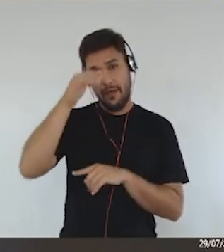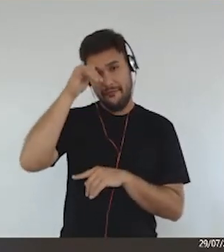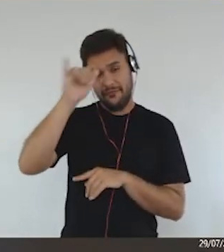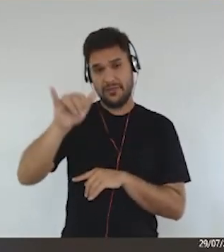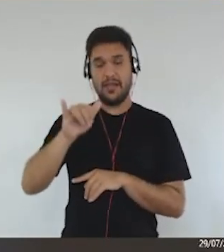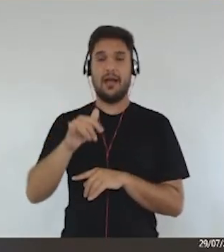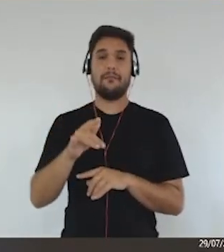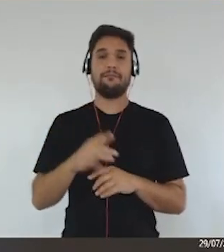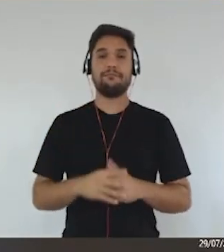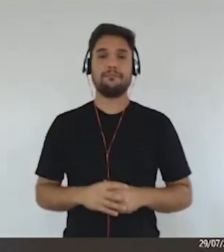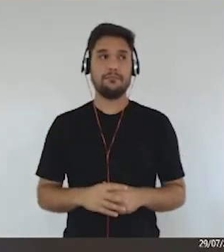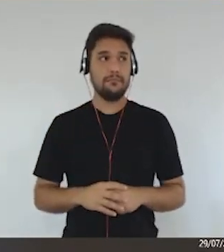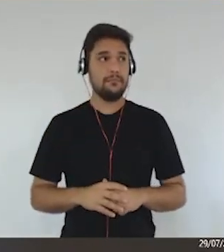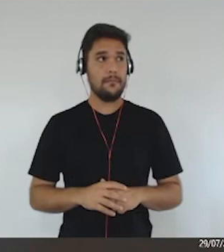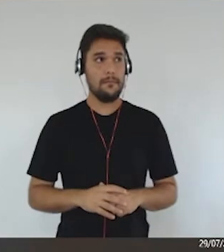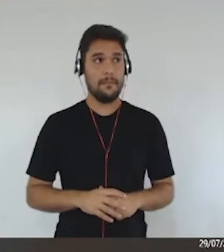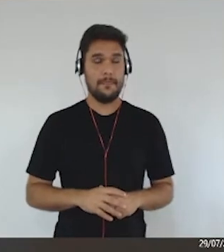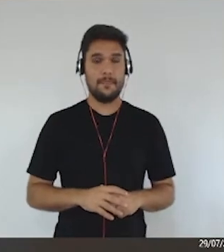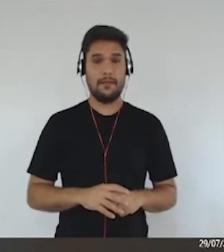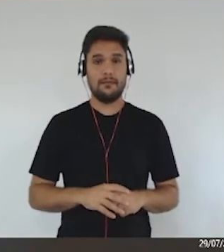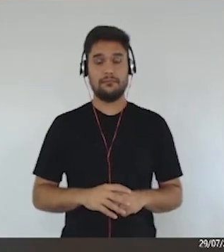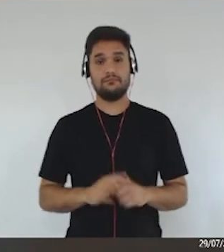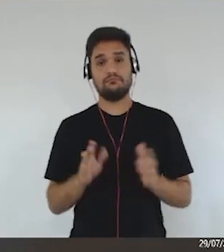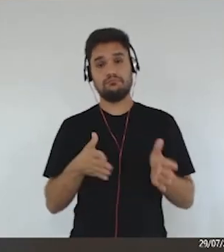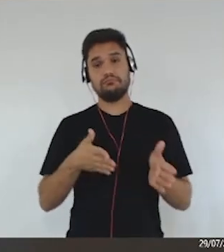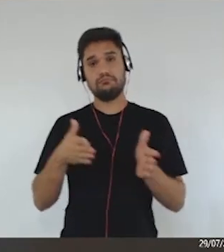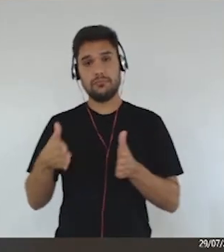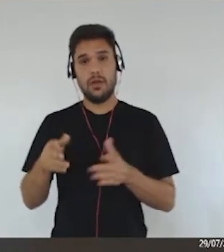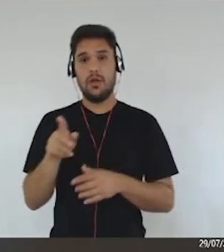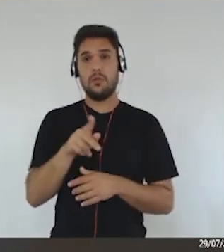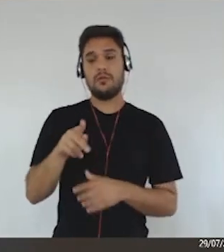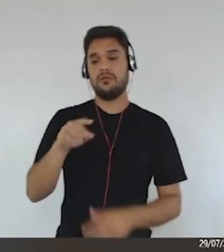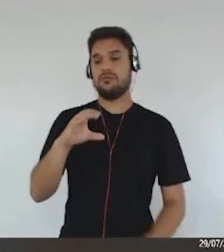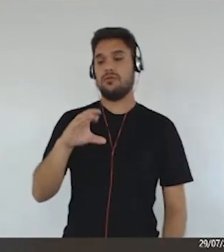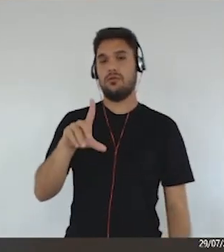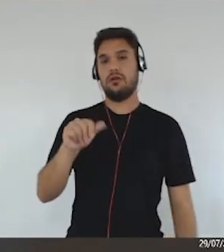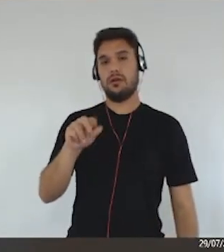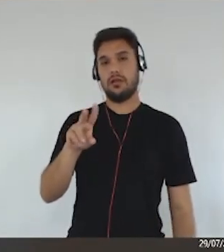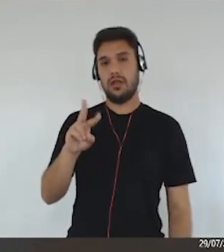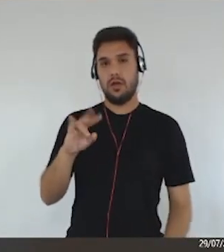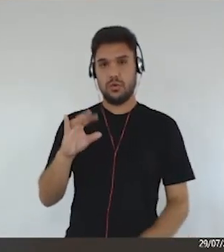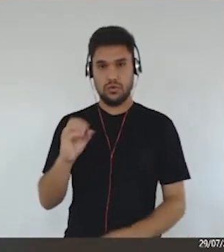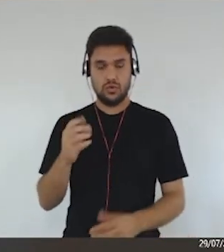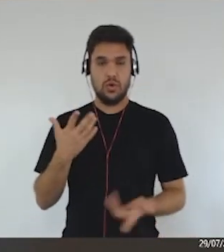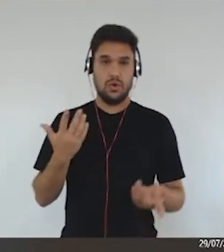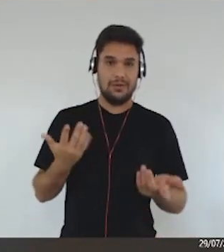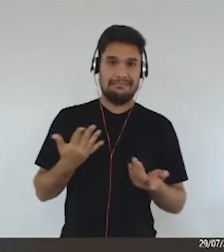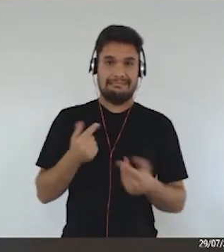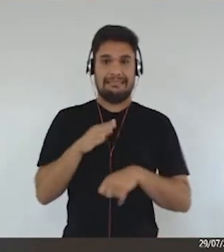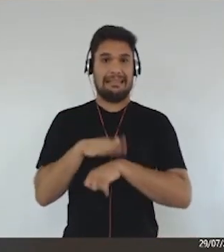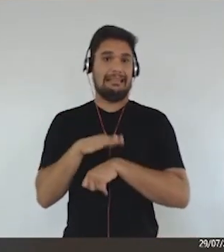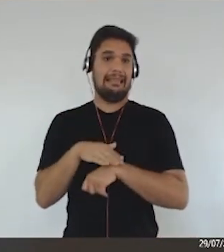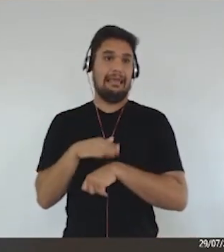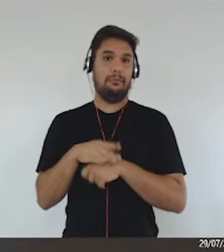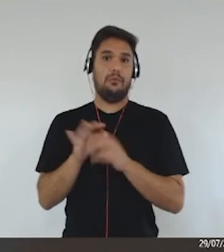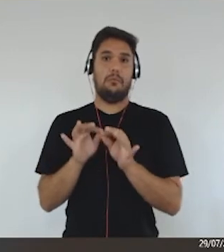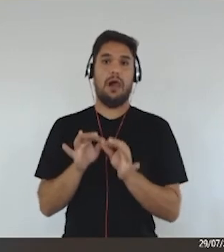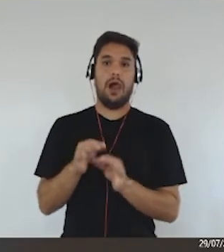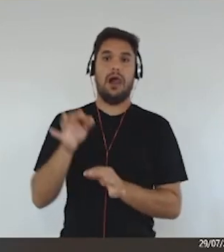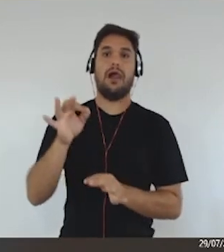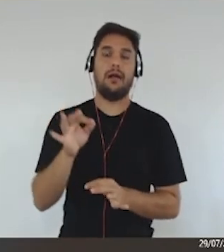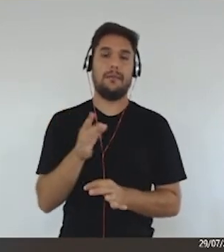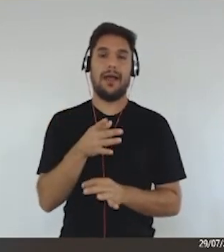de remediação. Passando para falar do professor Cláudio, eu confesso que eu não teria tempo suficiente